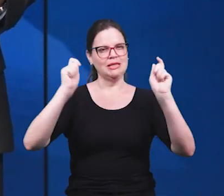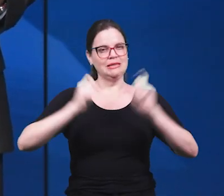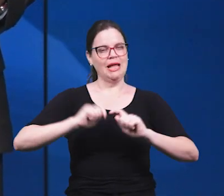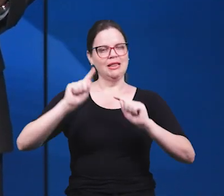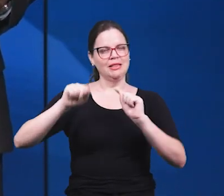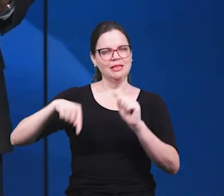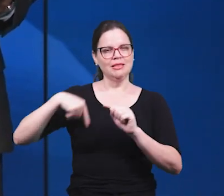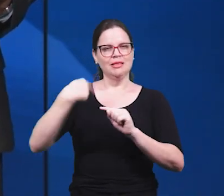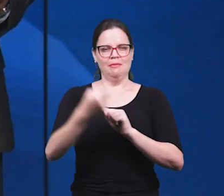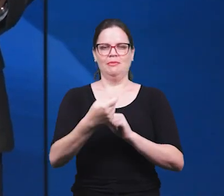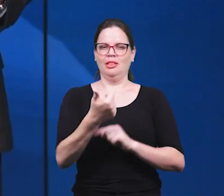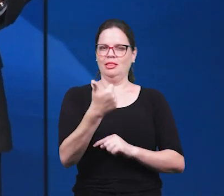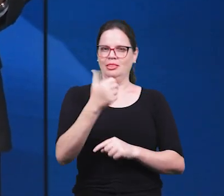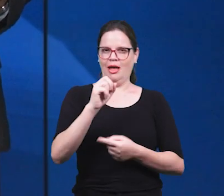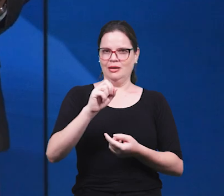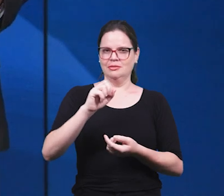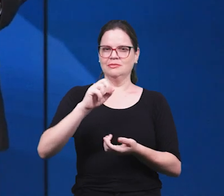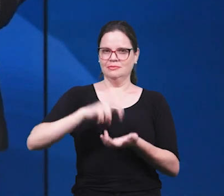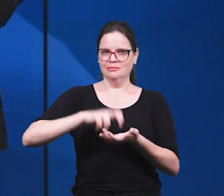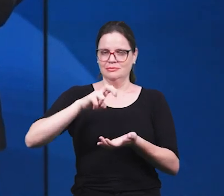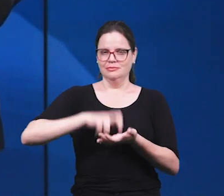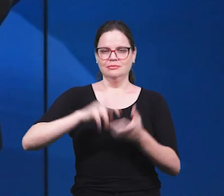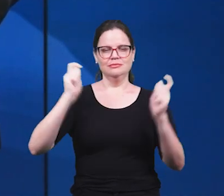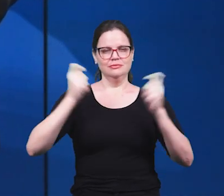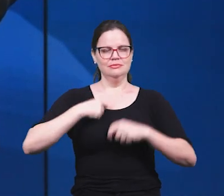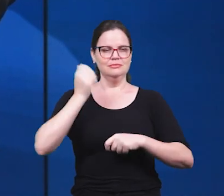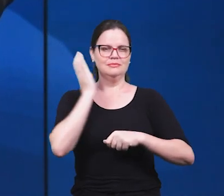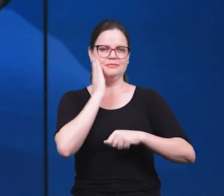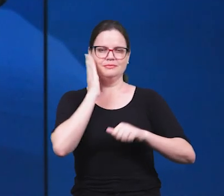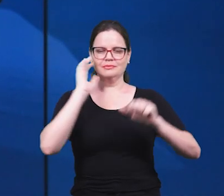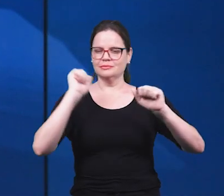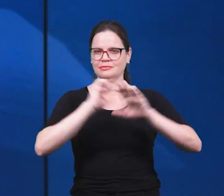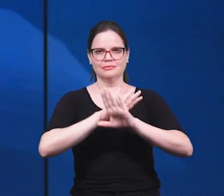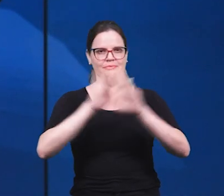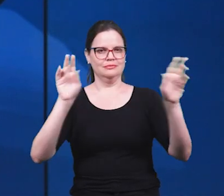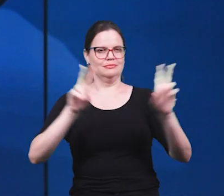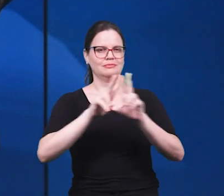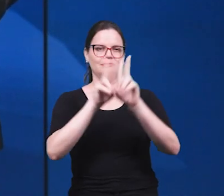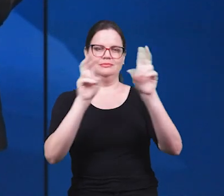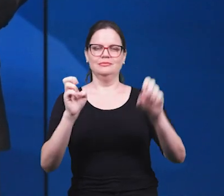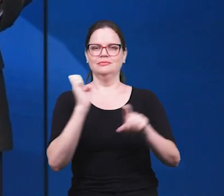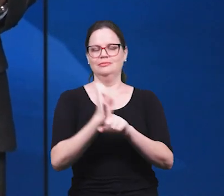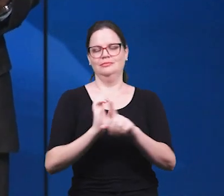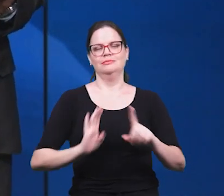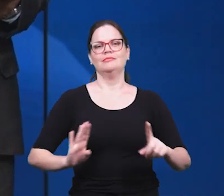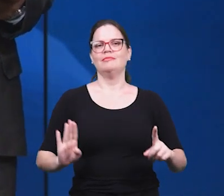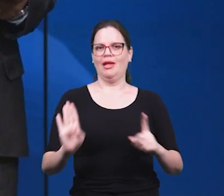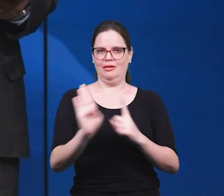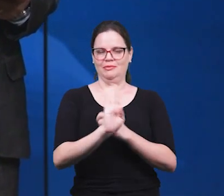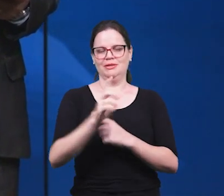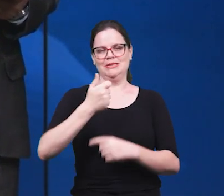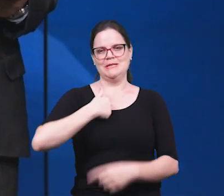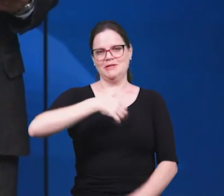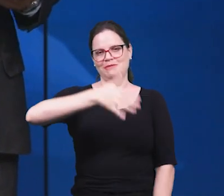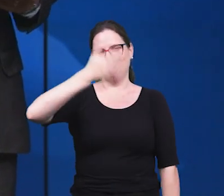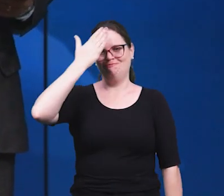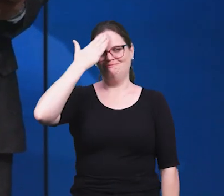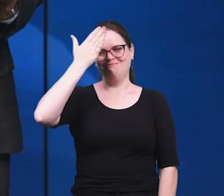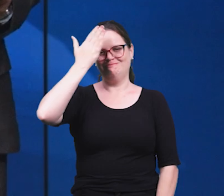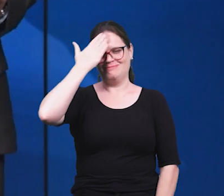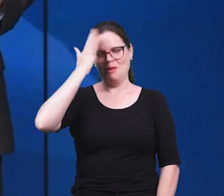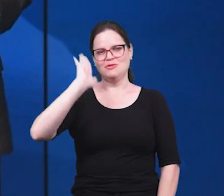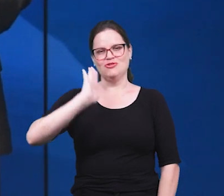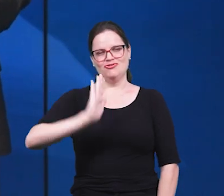de terem já uma pequena compreensão do assunto para daqui a pouco, às 10 horas da manhã, quando recebermos o assunto